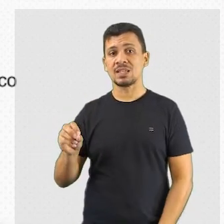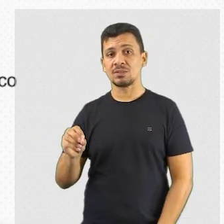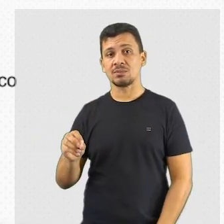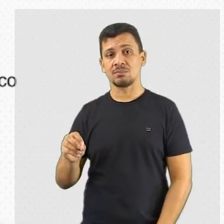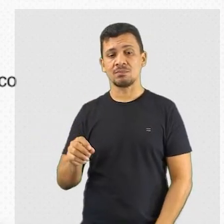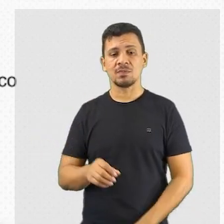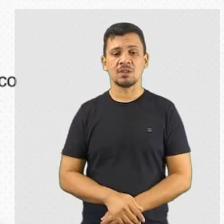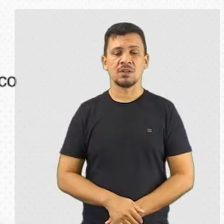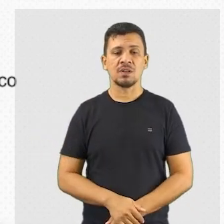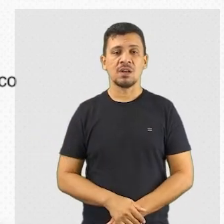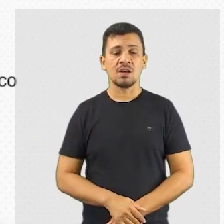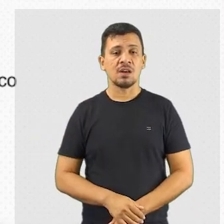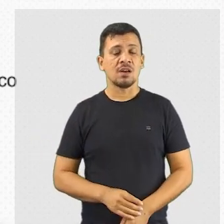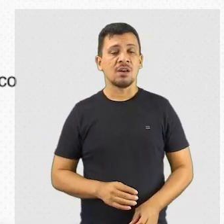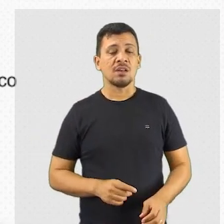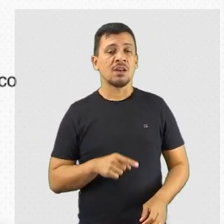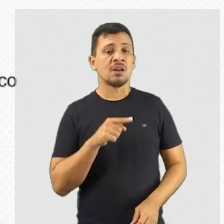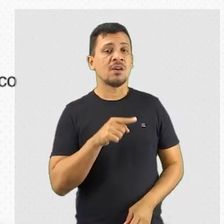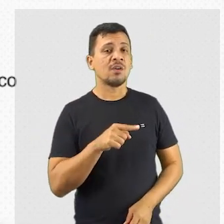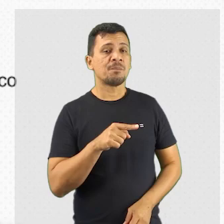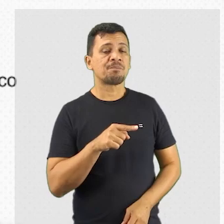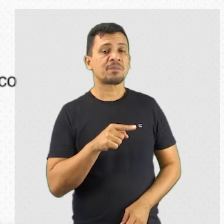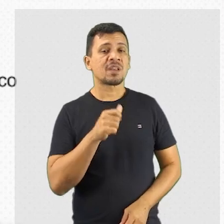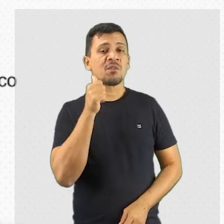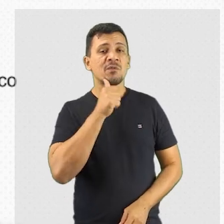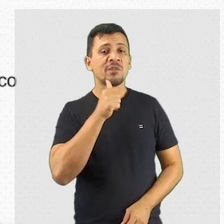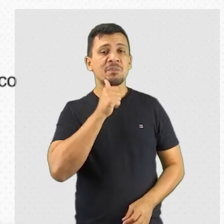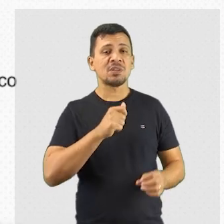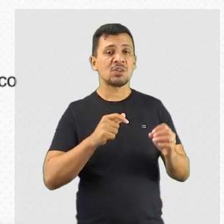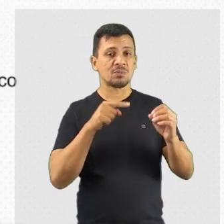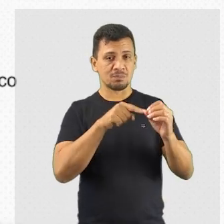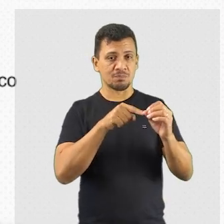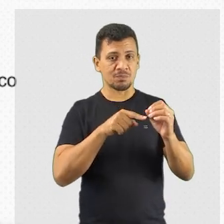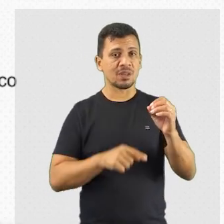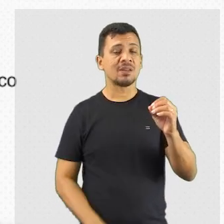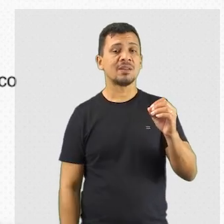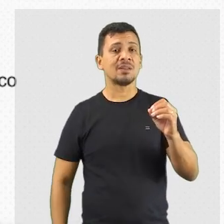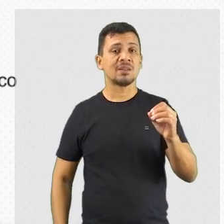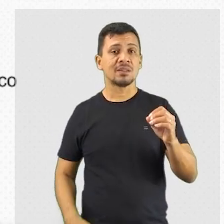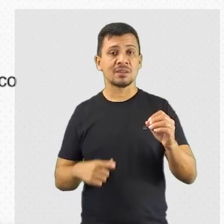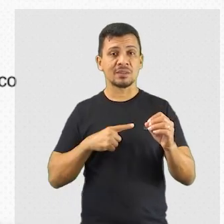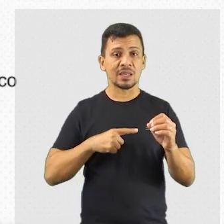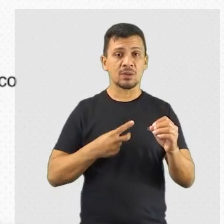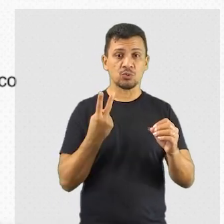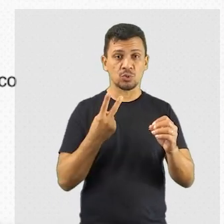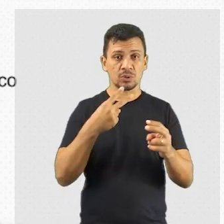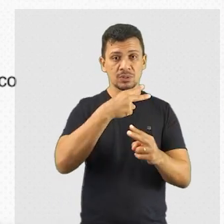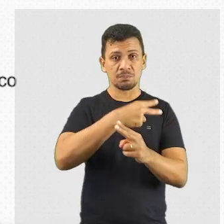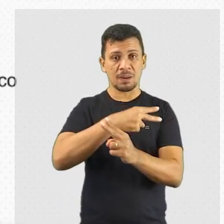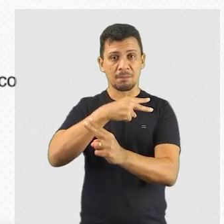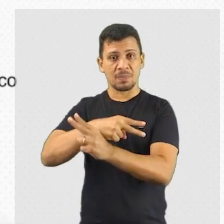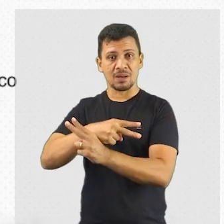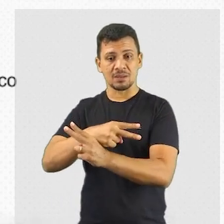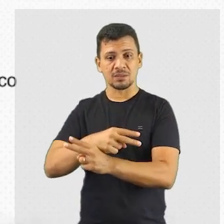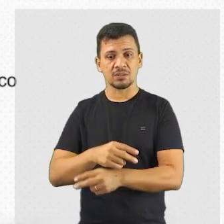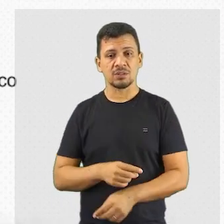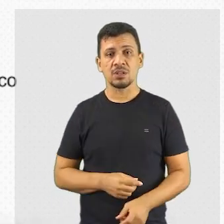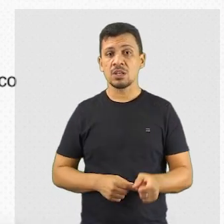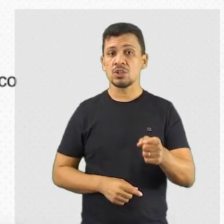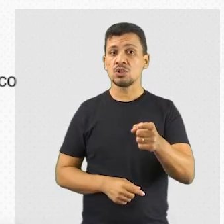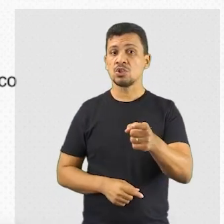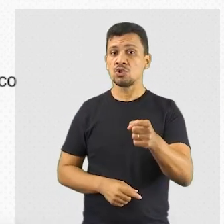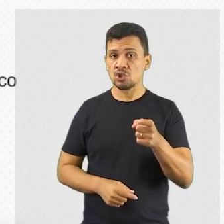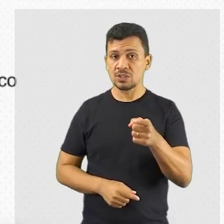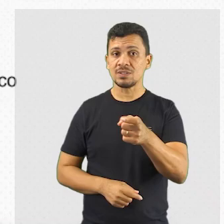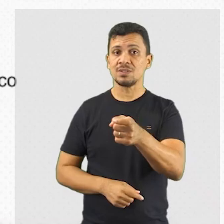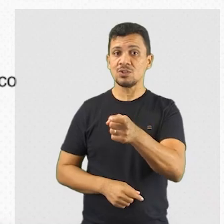no gameta feminino, nós temos os 2 cromossomos, né, o último par de cromossomos, a gente chama de